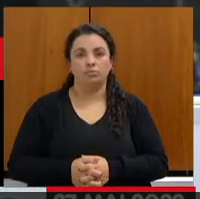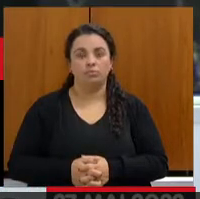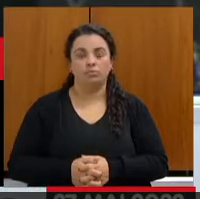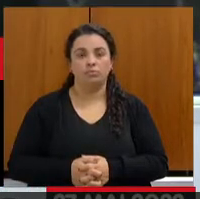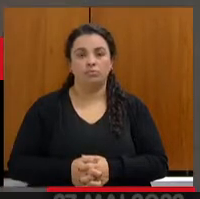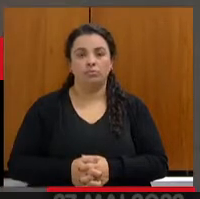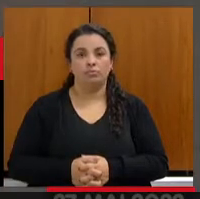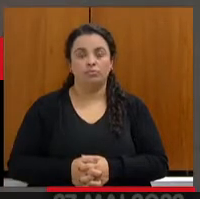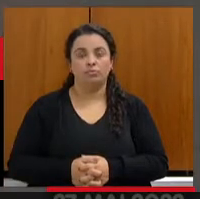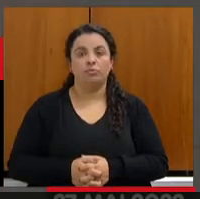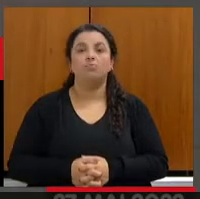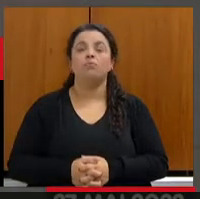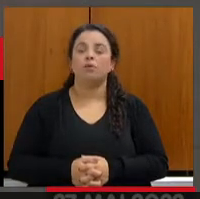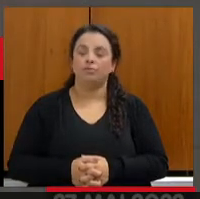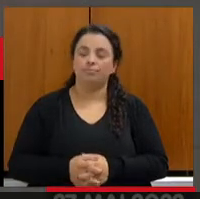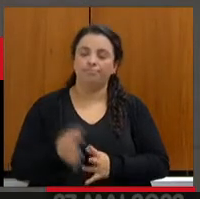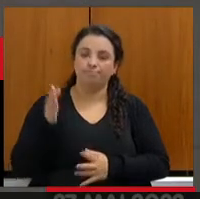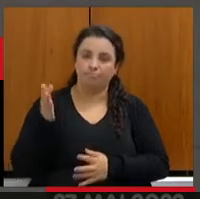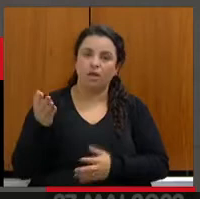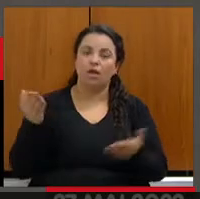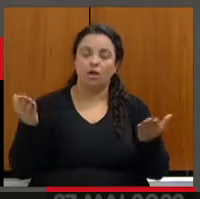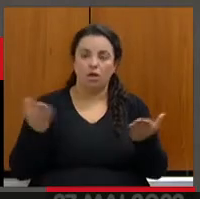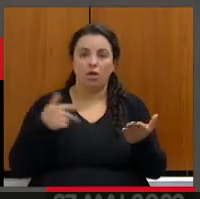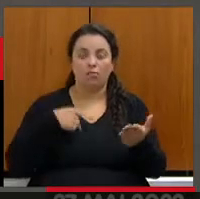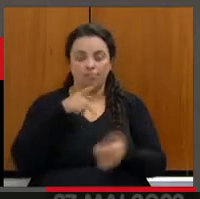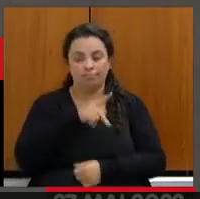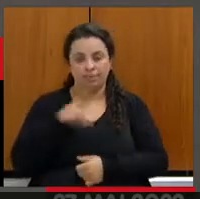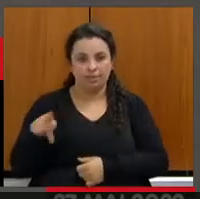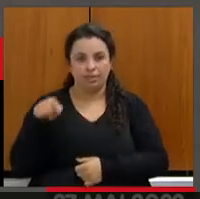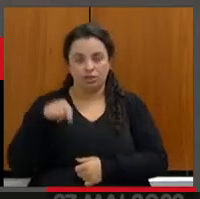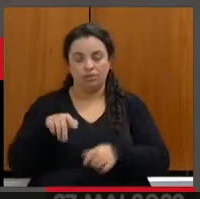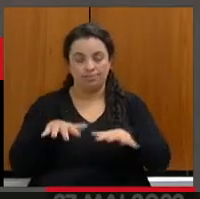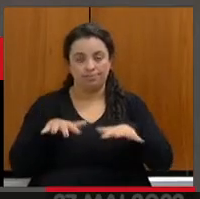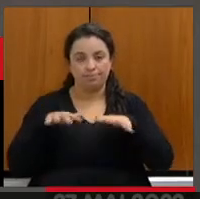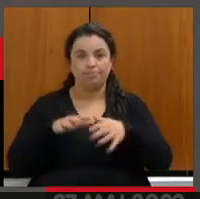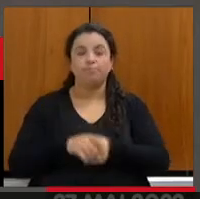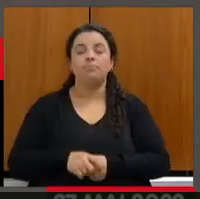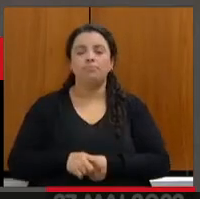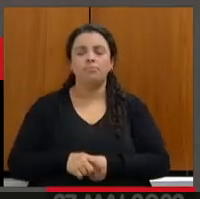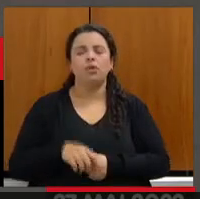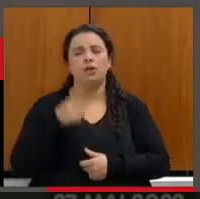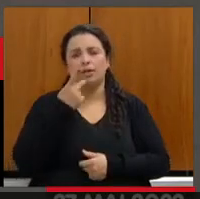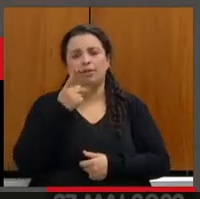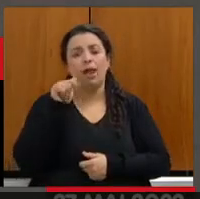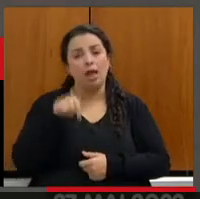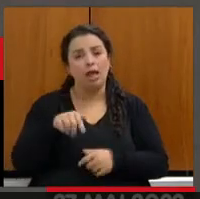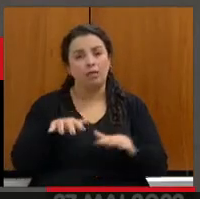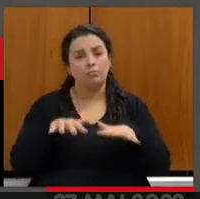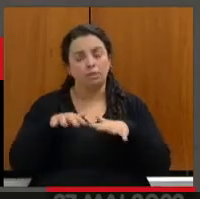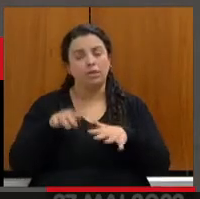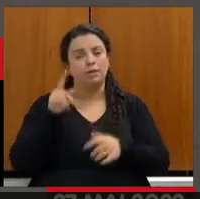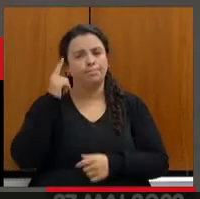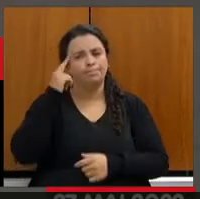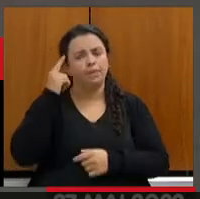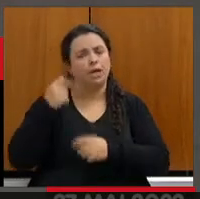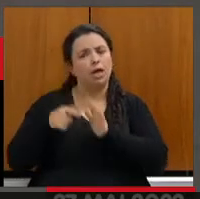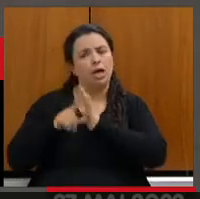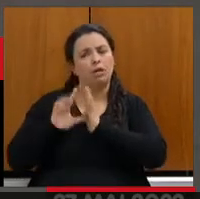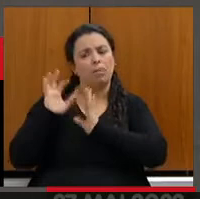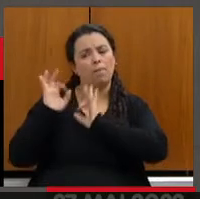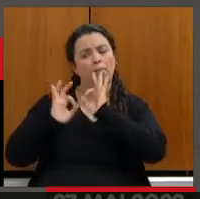como presidente Então dessa seção eu queria destacar aqui essa plenária ela foi pensada para